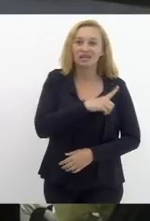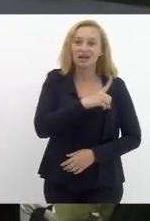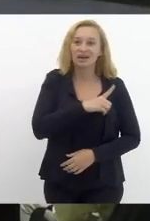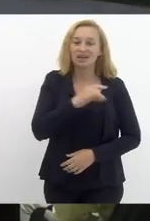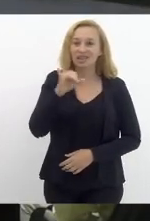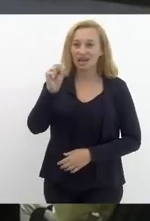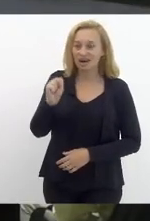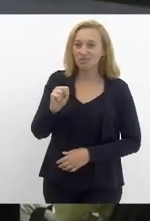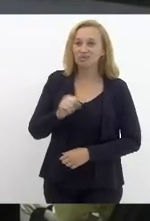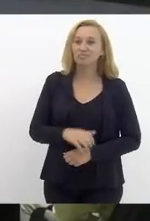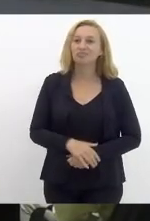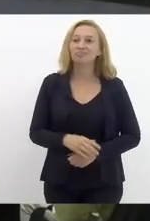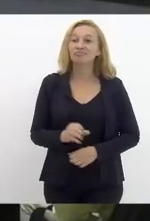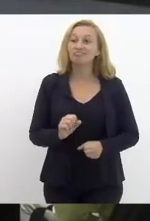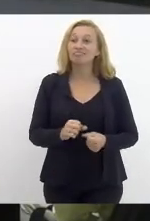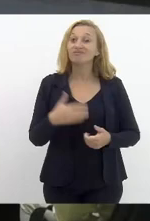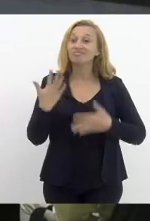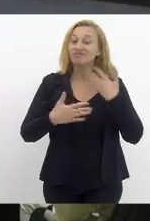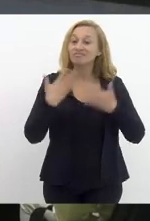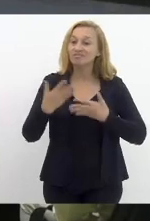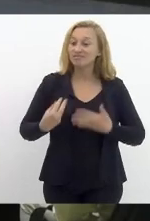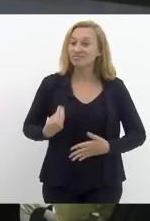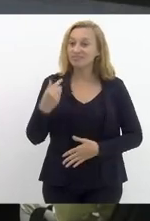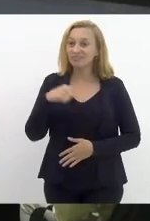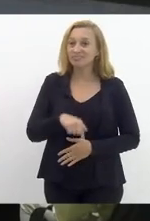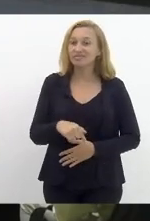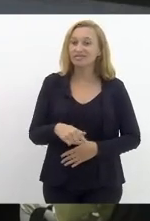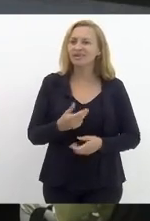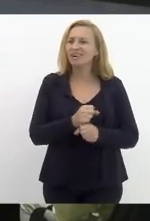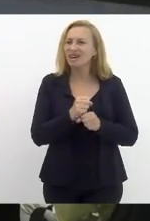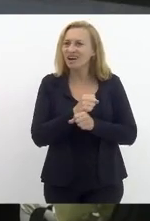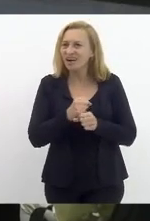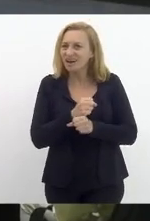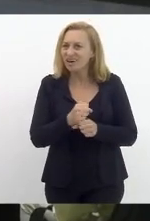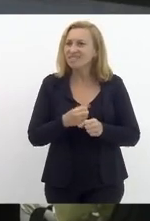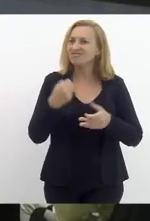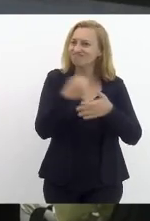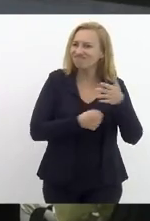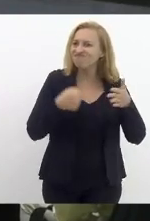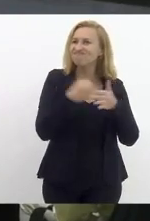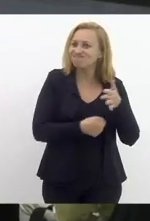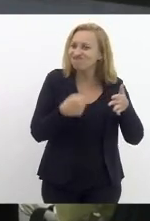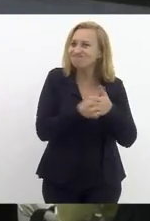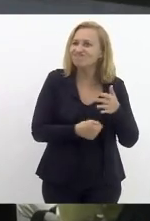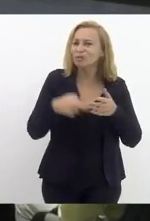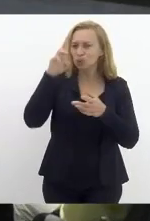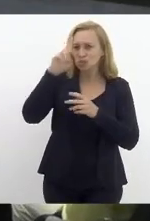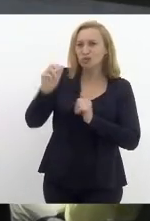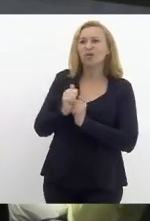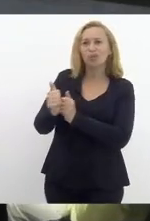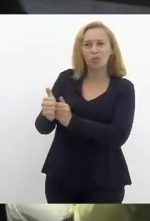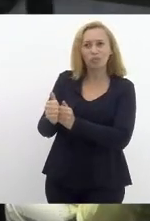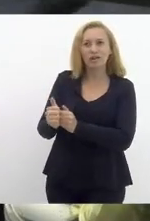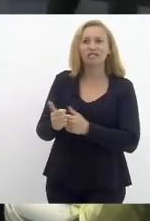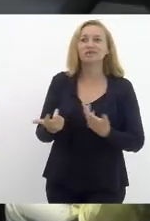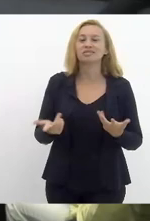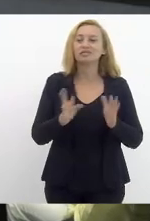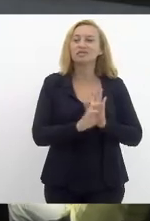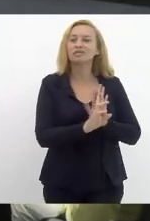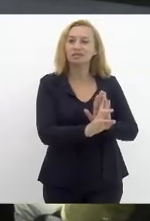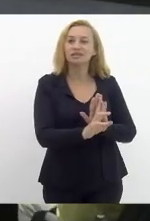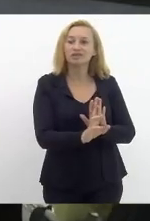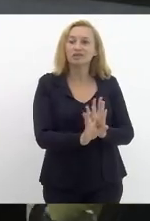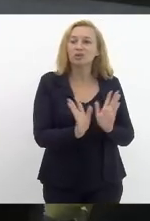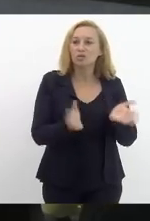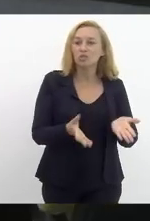Carlos Augusto, é um grande prazer eu estar aqui, porque de muitos anos a gente está nessa briga, Vossa Excelência acompanha. Verdade. Estou aqui representando hoje